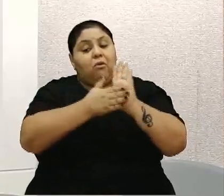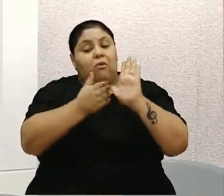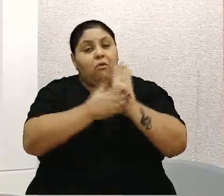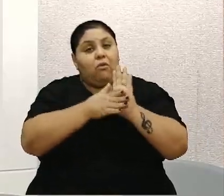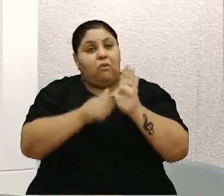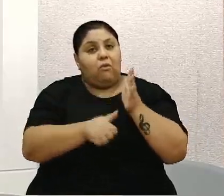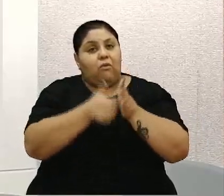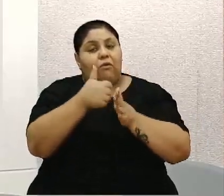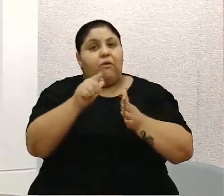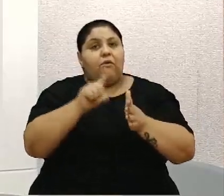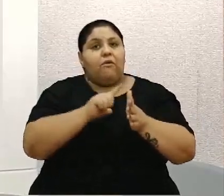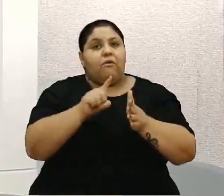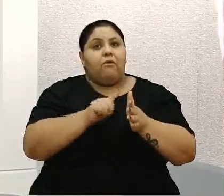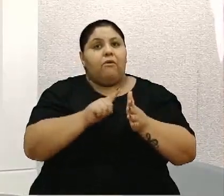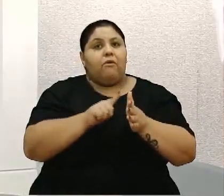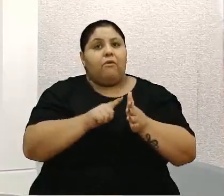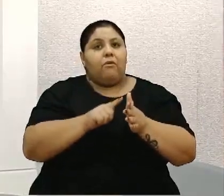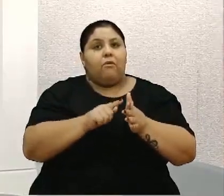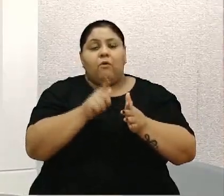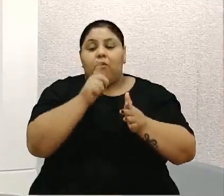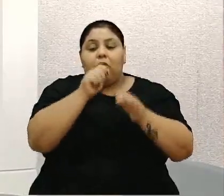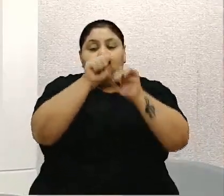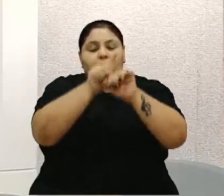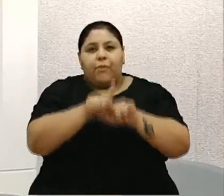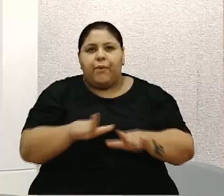Existe o marco do saneamento que tem que ser cumprido até